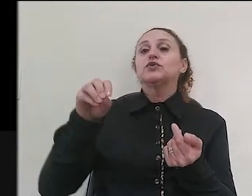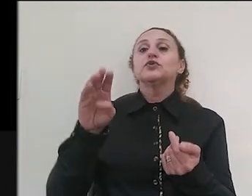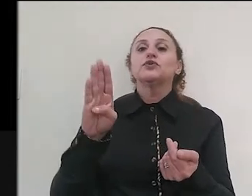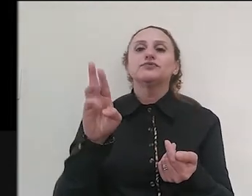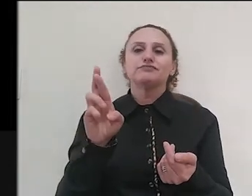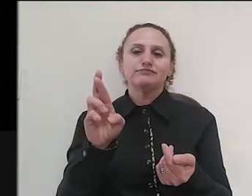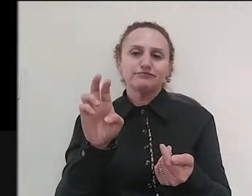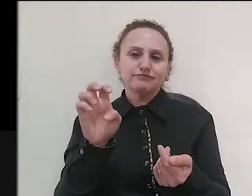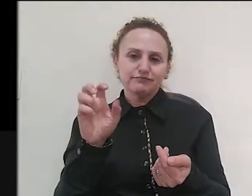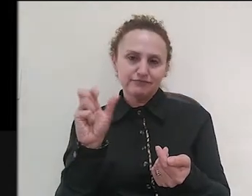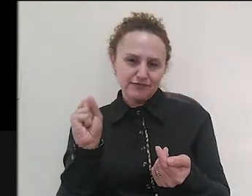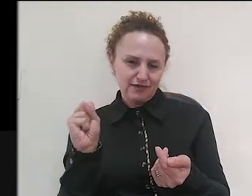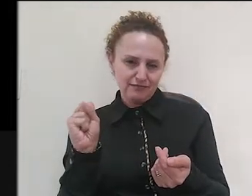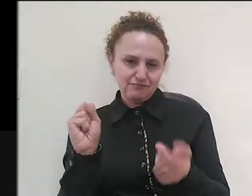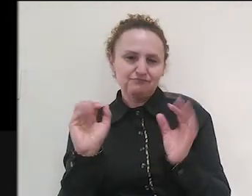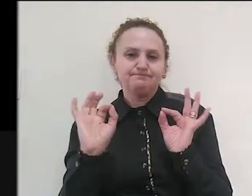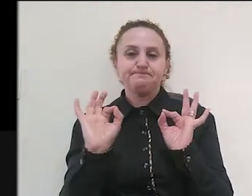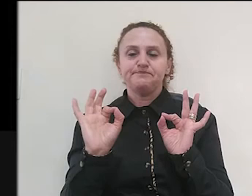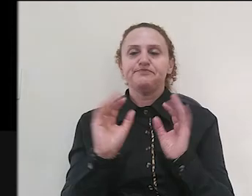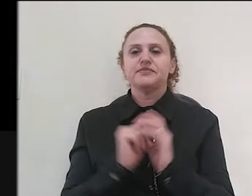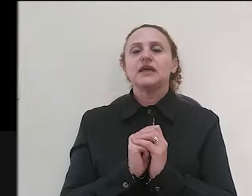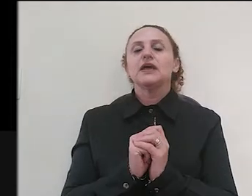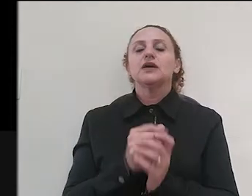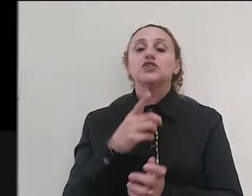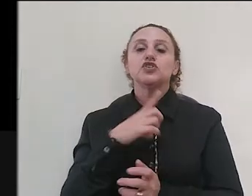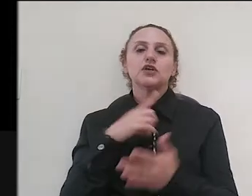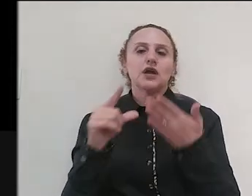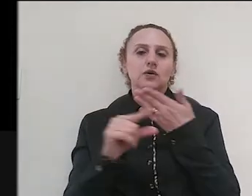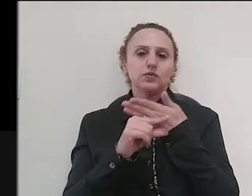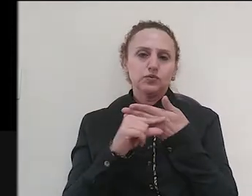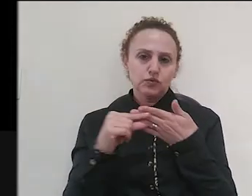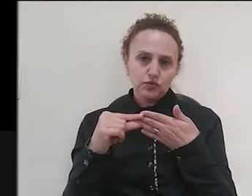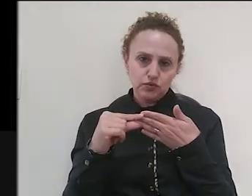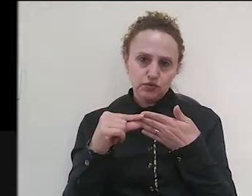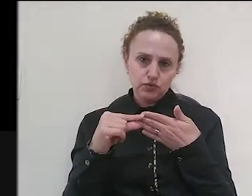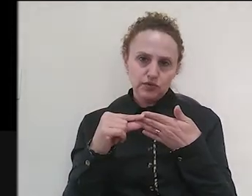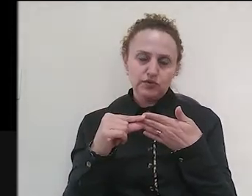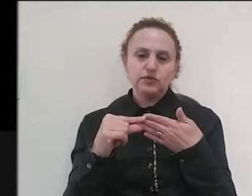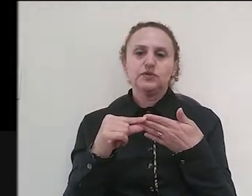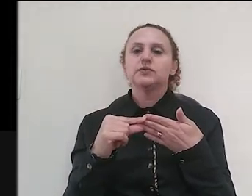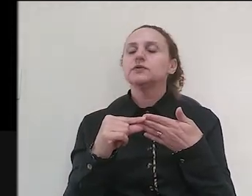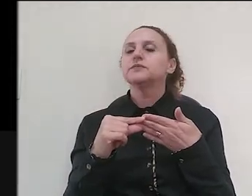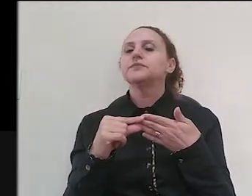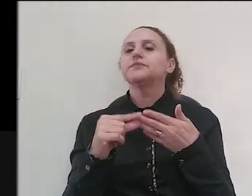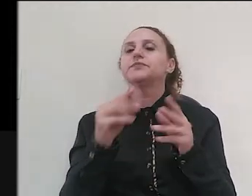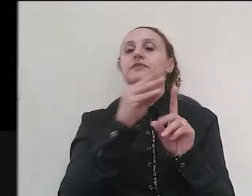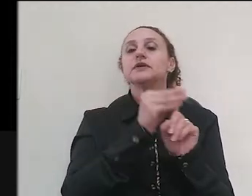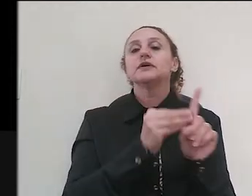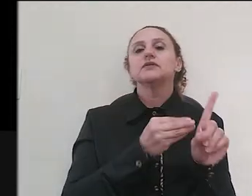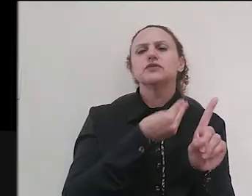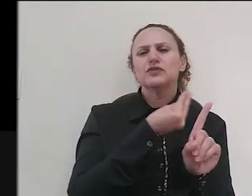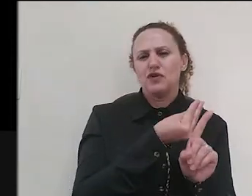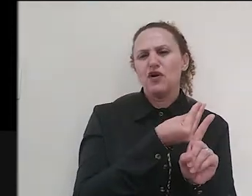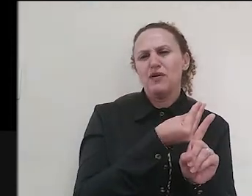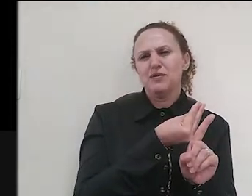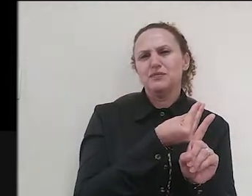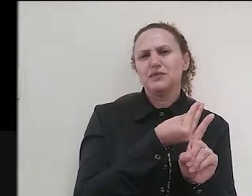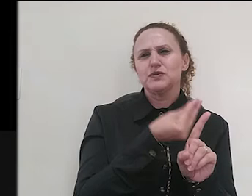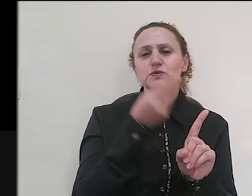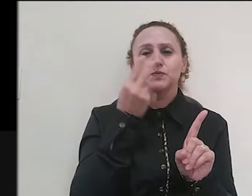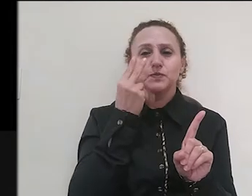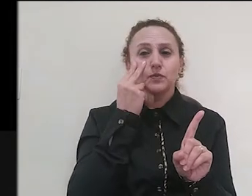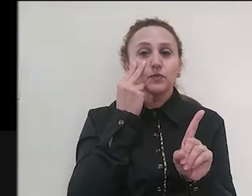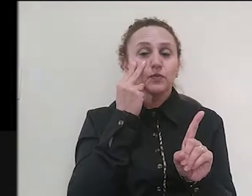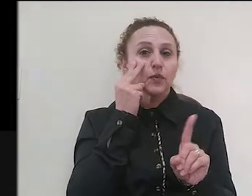divindades. São autores e obras dessa época a poetisa Safo, o Píndaro,